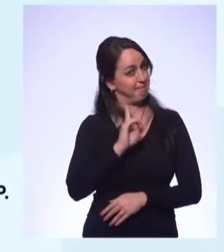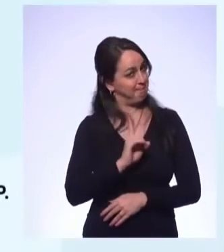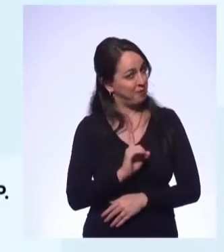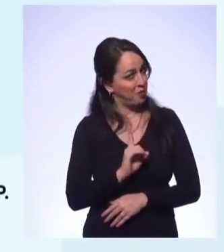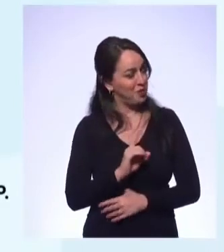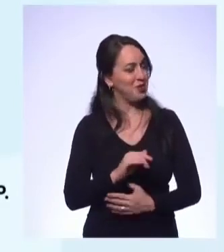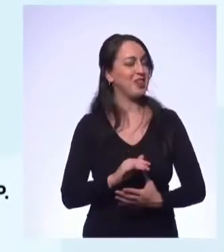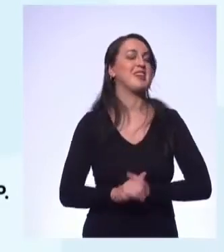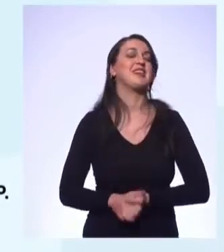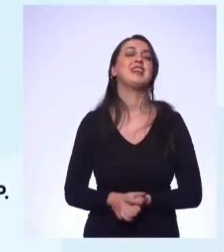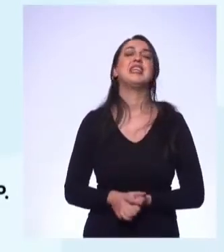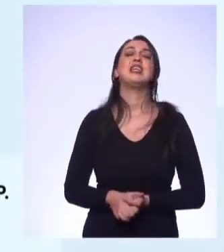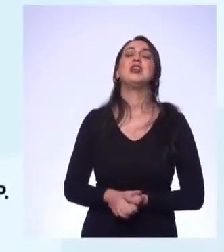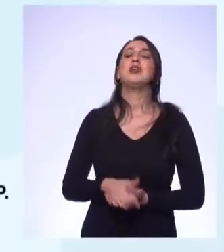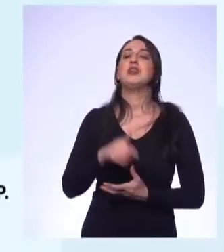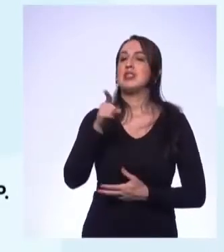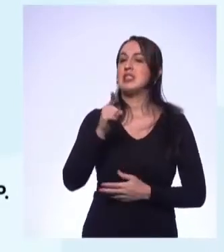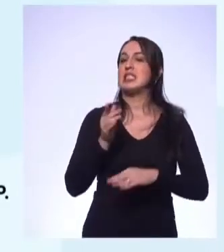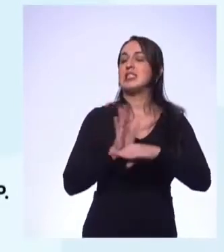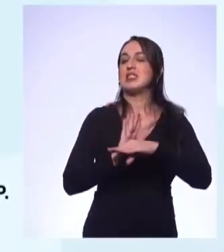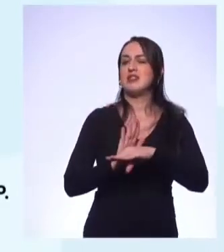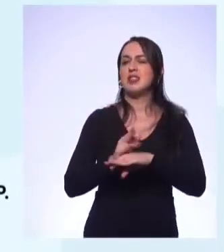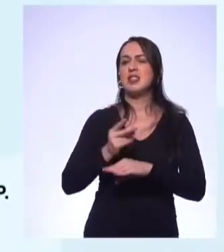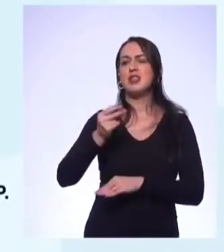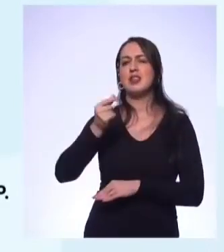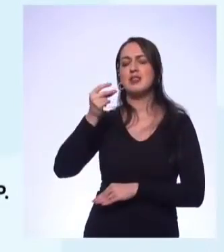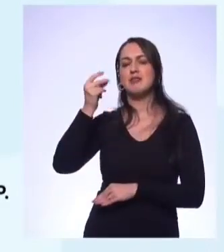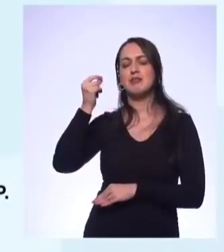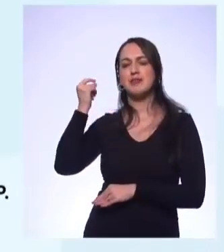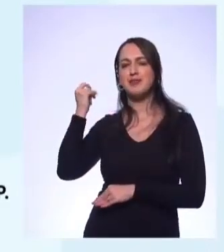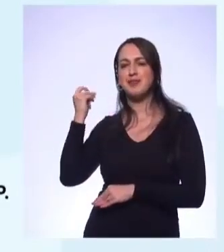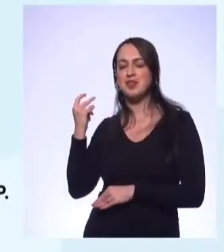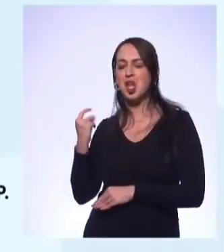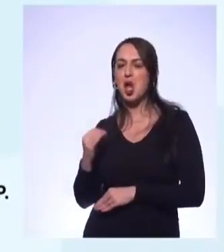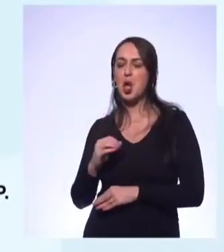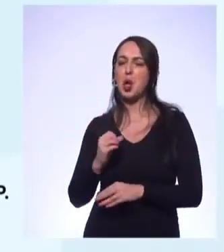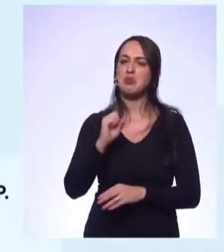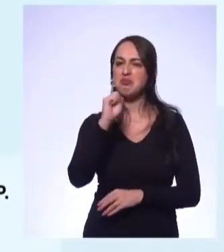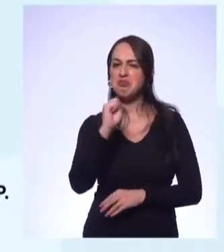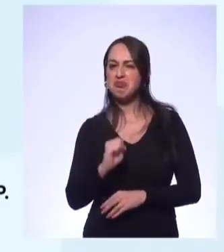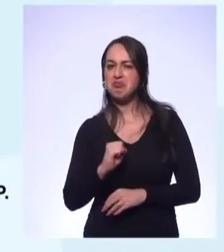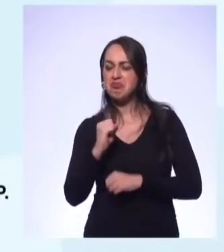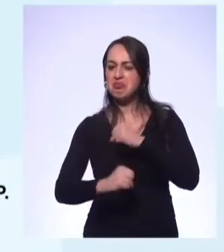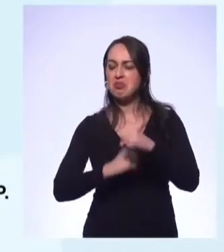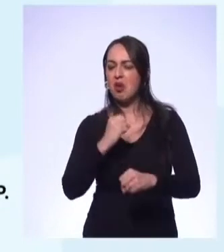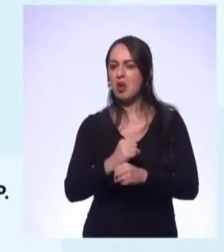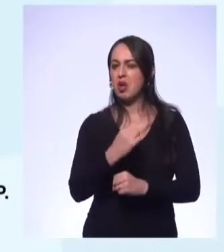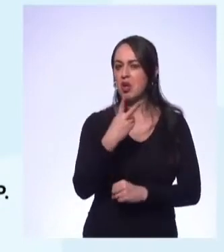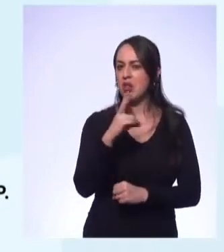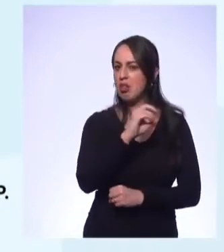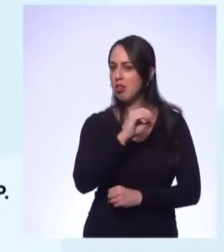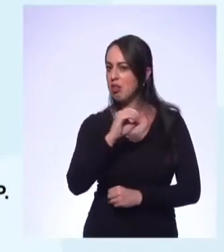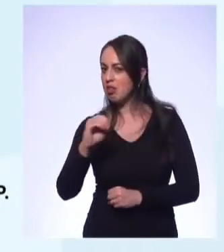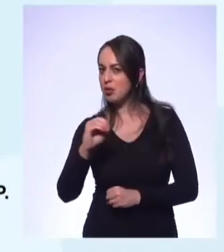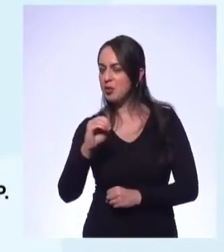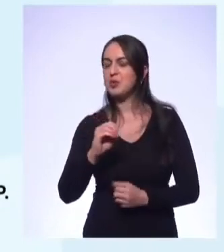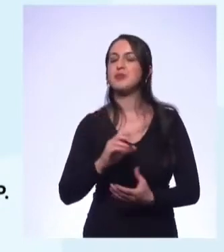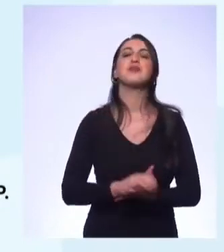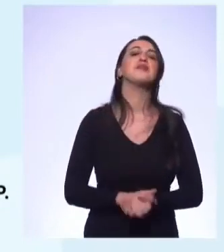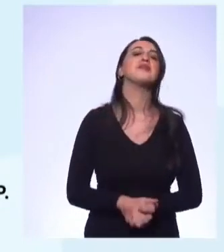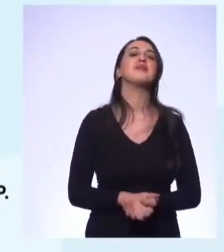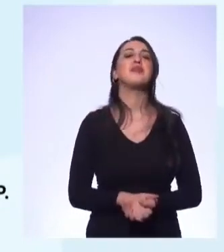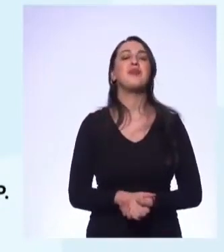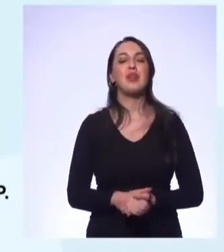nova geração e esse vídeo aqui vem da década dos anos 2000 para cá. Quem é muito consumidor de YouTube,